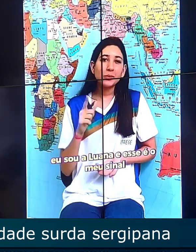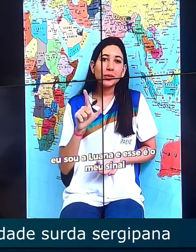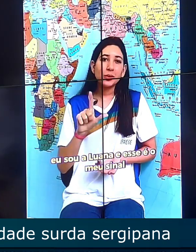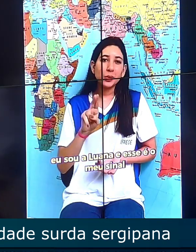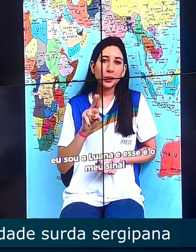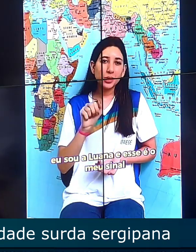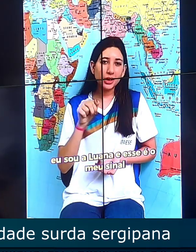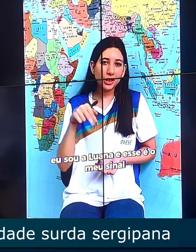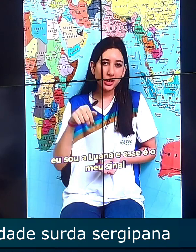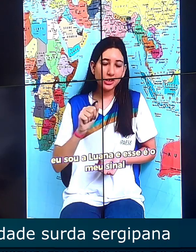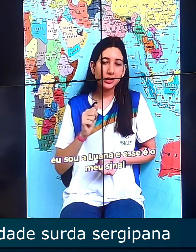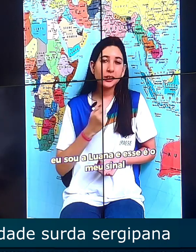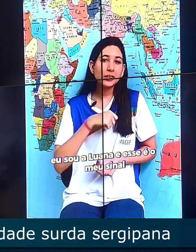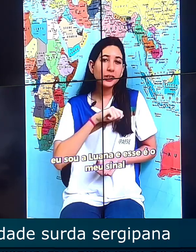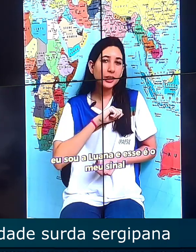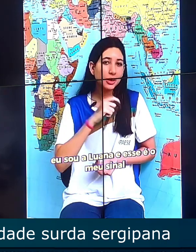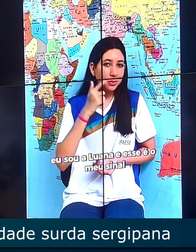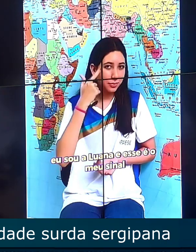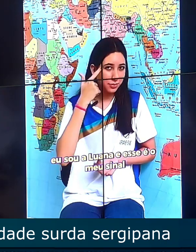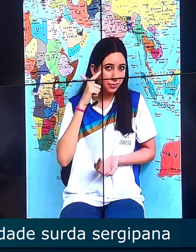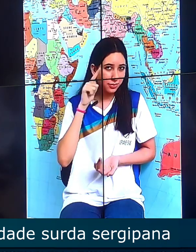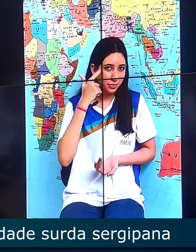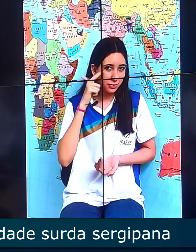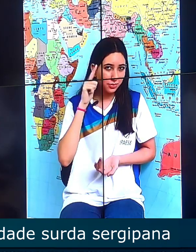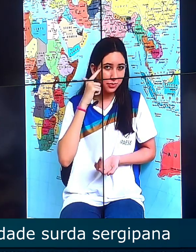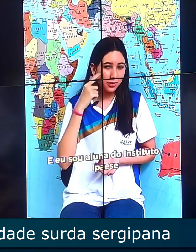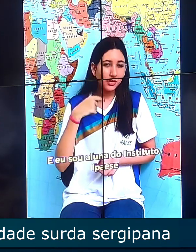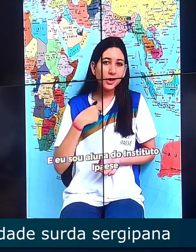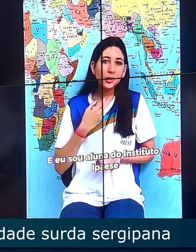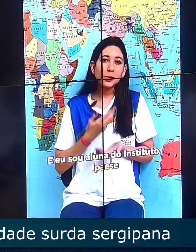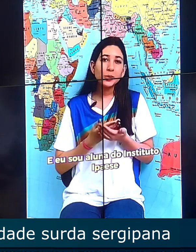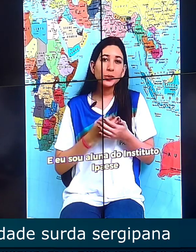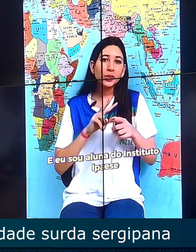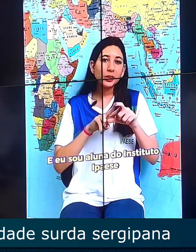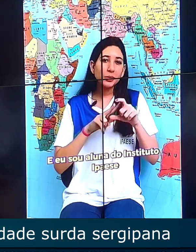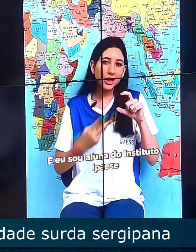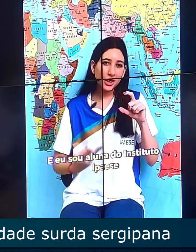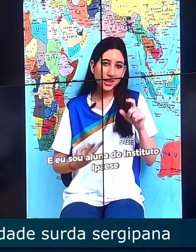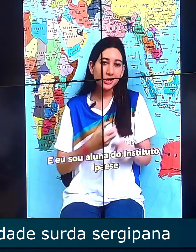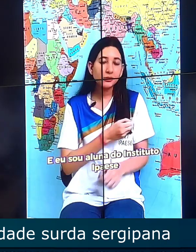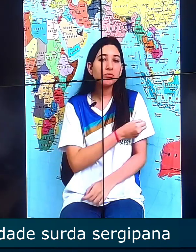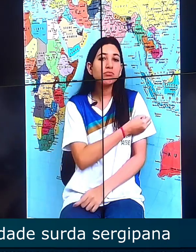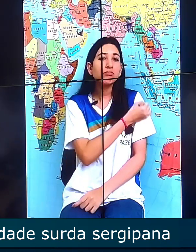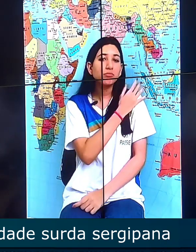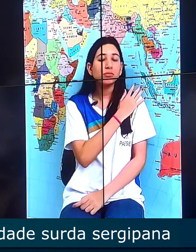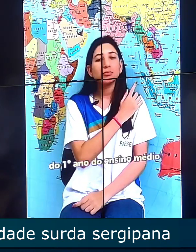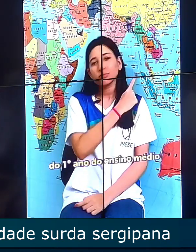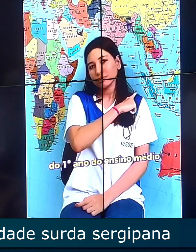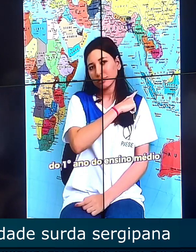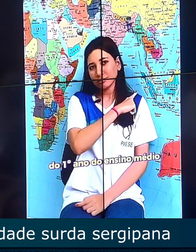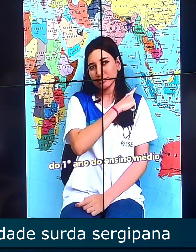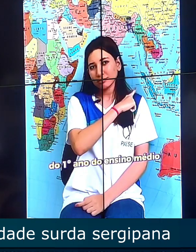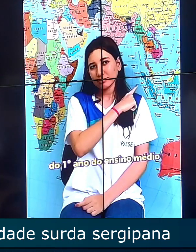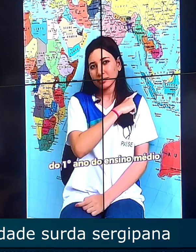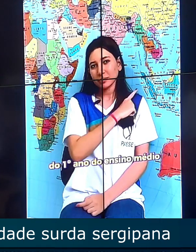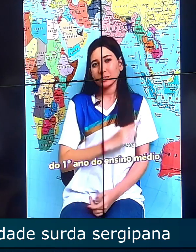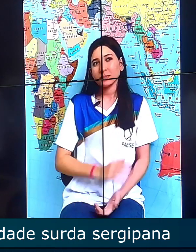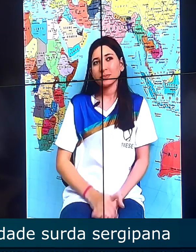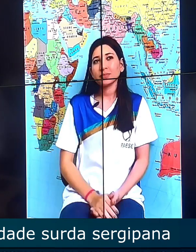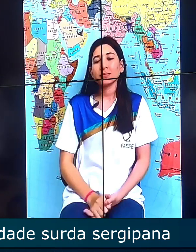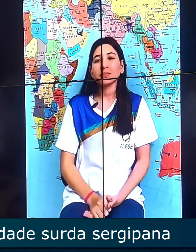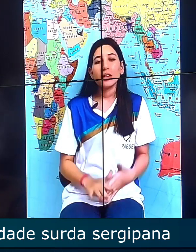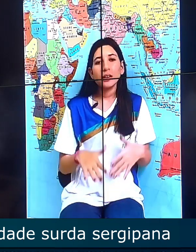Eu sou a Luana e aqui esse é meu sinal. E eu sou aluna do Instituto Paese do primeiro ano do ensino